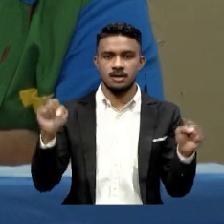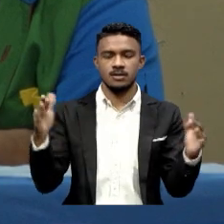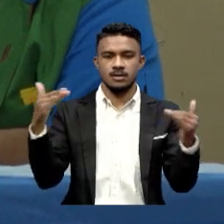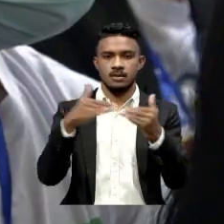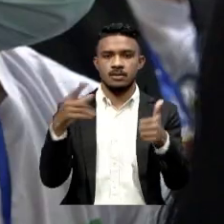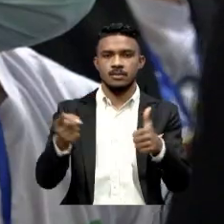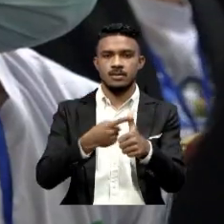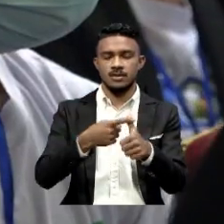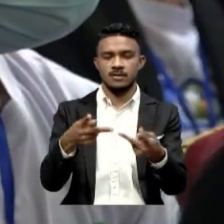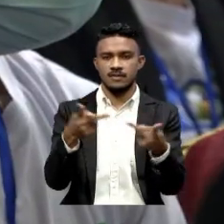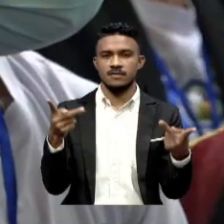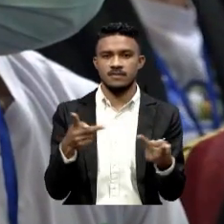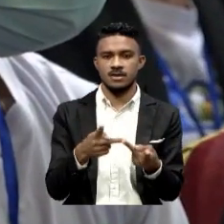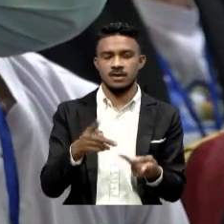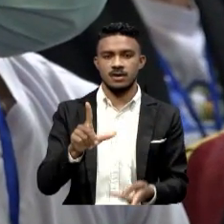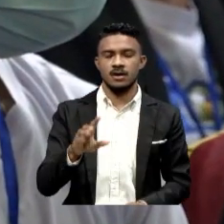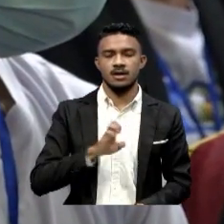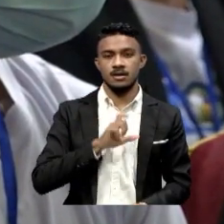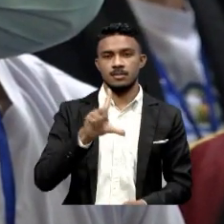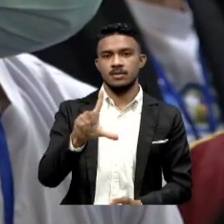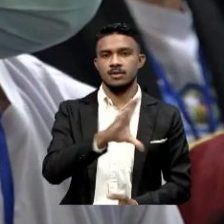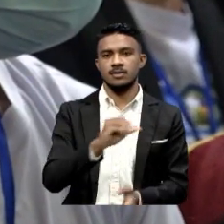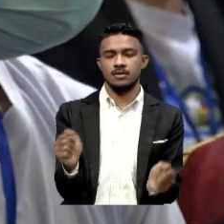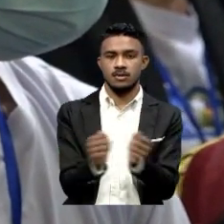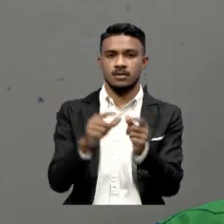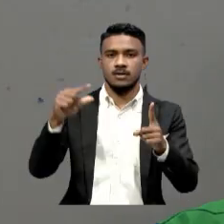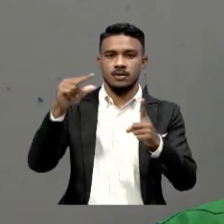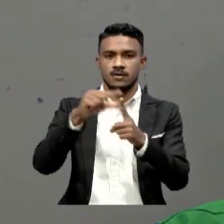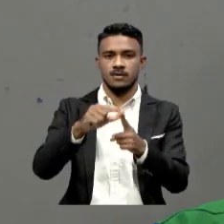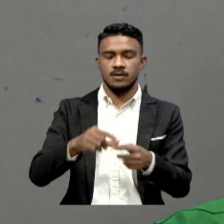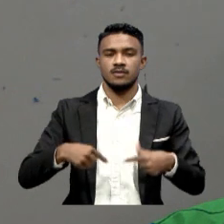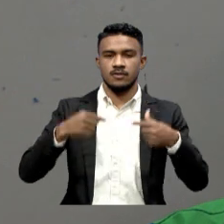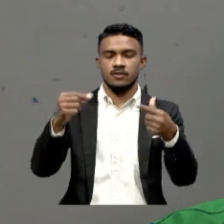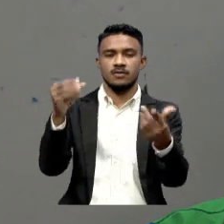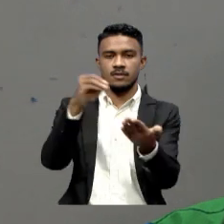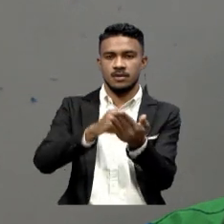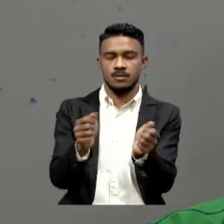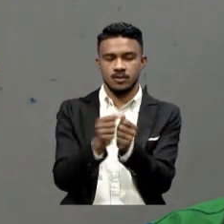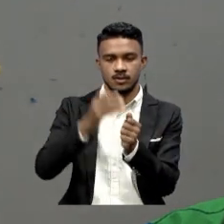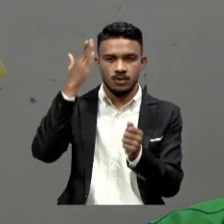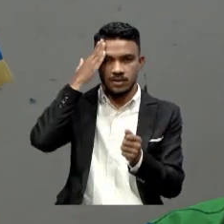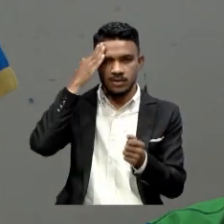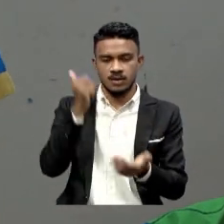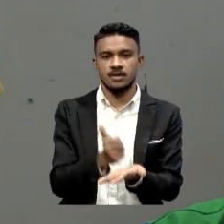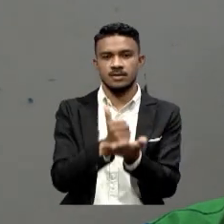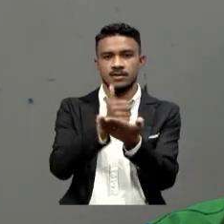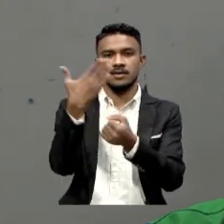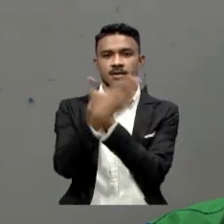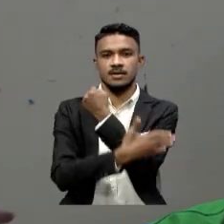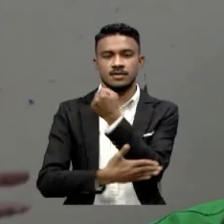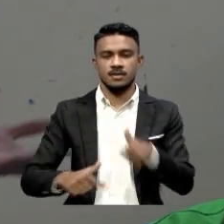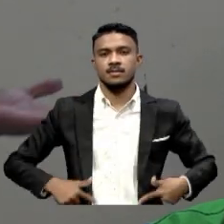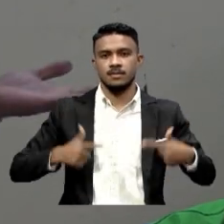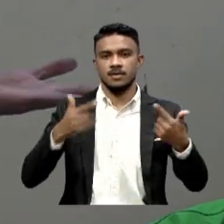a Salão Esperança LM Loitili, o tema consolida a noite ou de servir nação para o povo de Moristia.